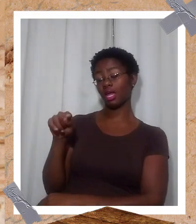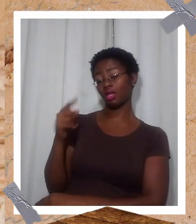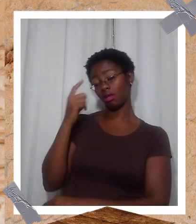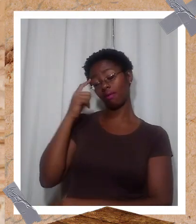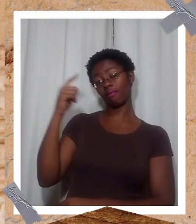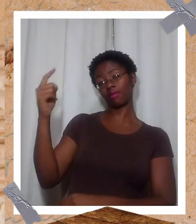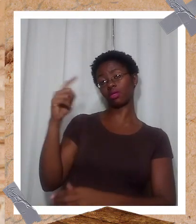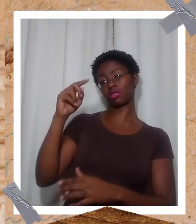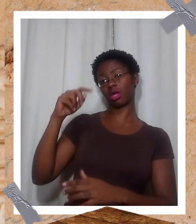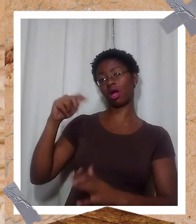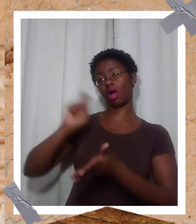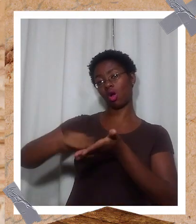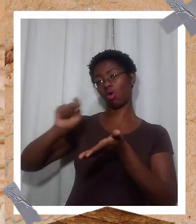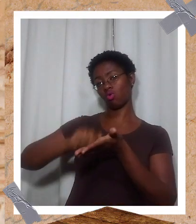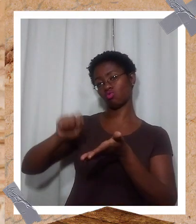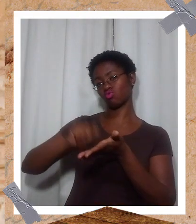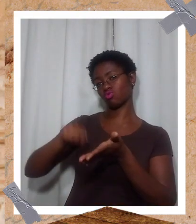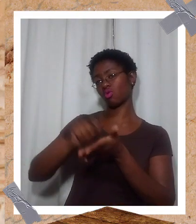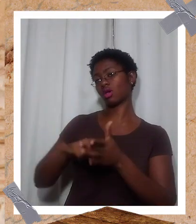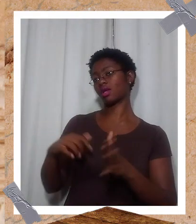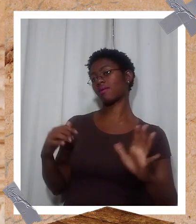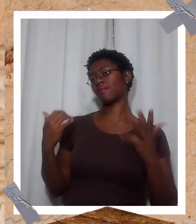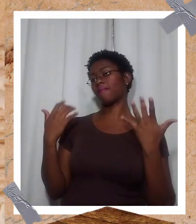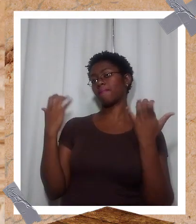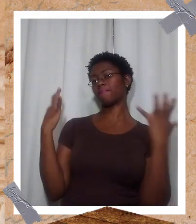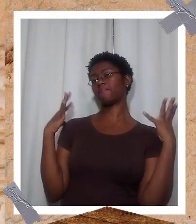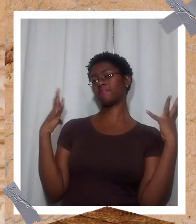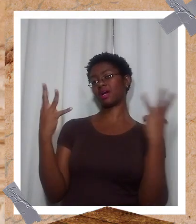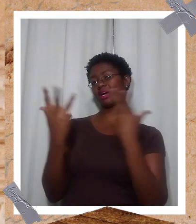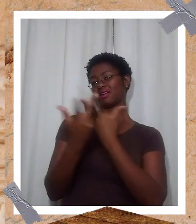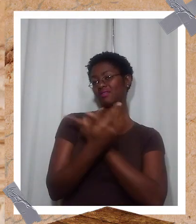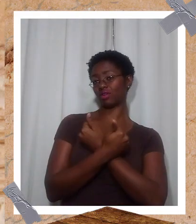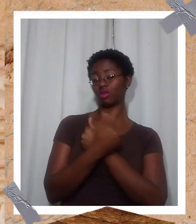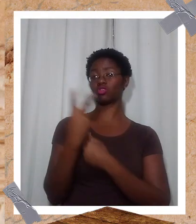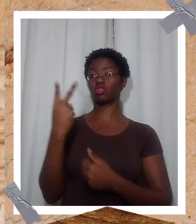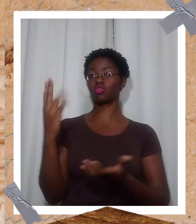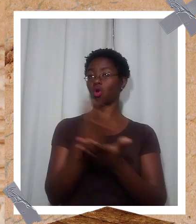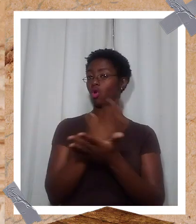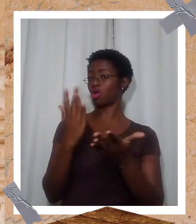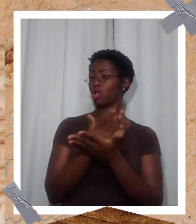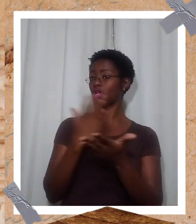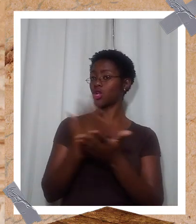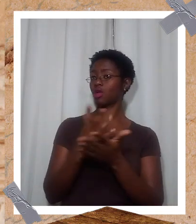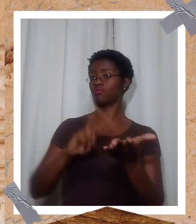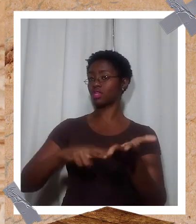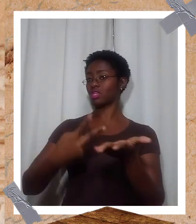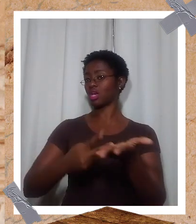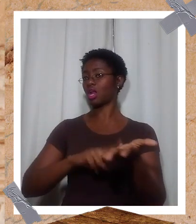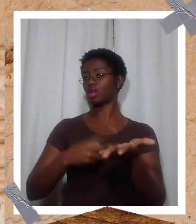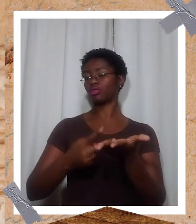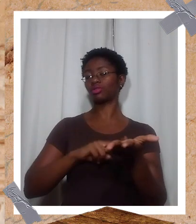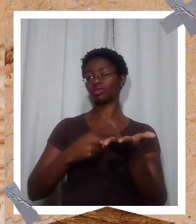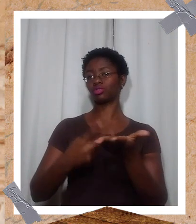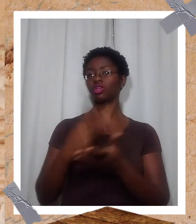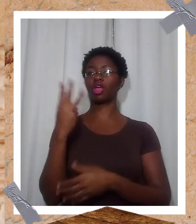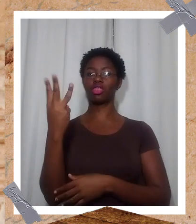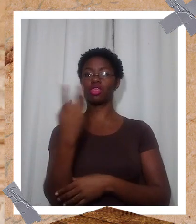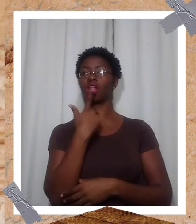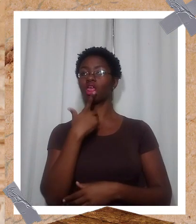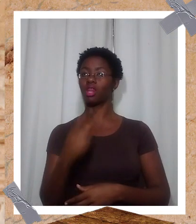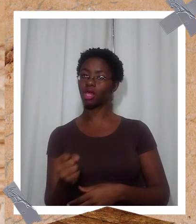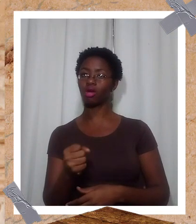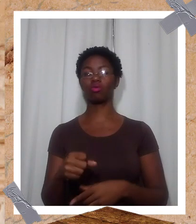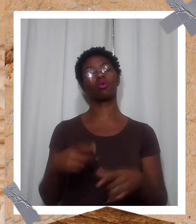brilhante, tendo como fruto a publicação de 5 livros, sendo 2 deles traduzidos para 3 idiomas,